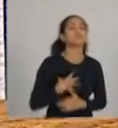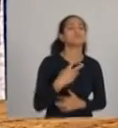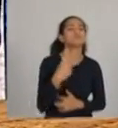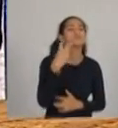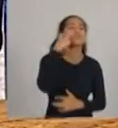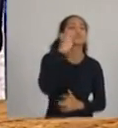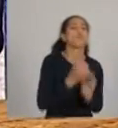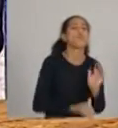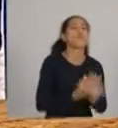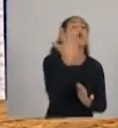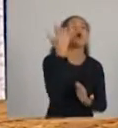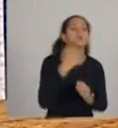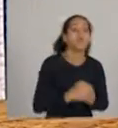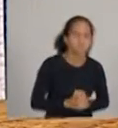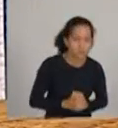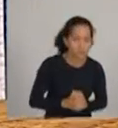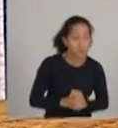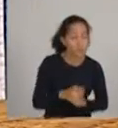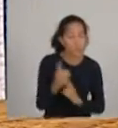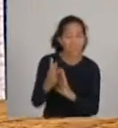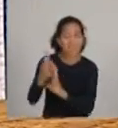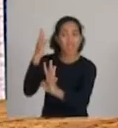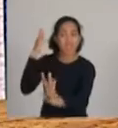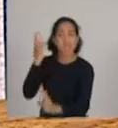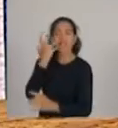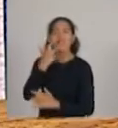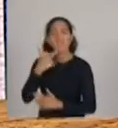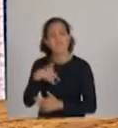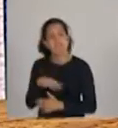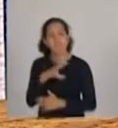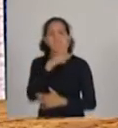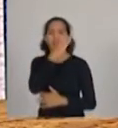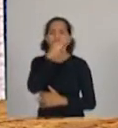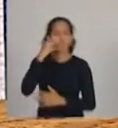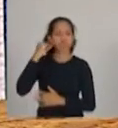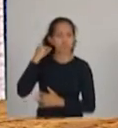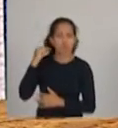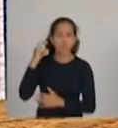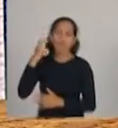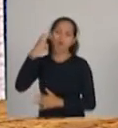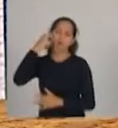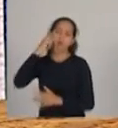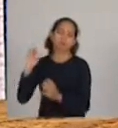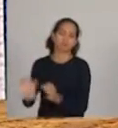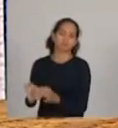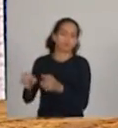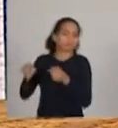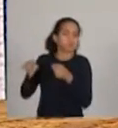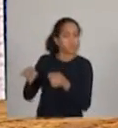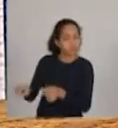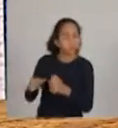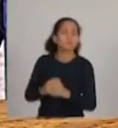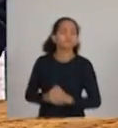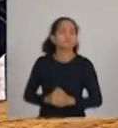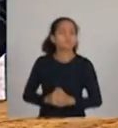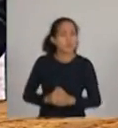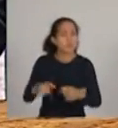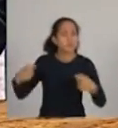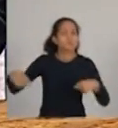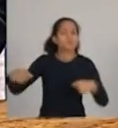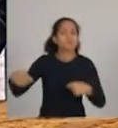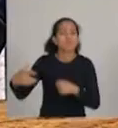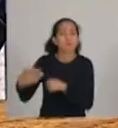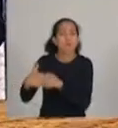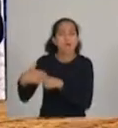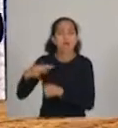uma criança que está para adoção, ou um jovem que está para adoção, porque nem todos são crianças, eles precisam de